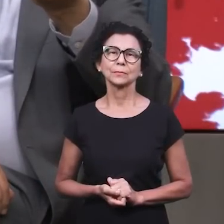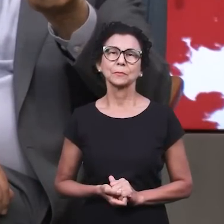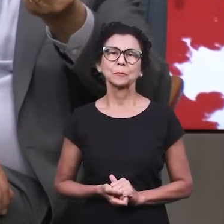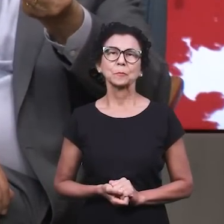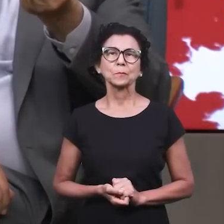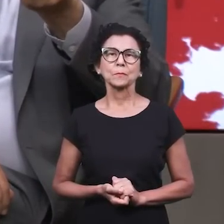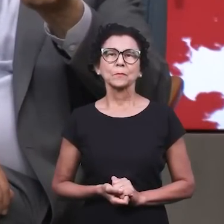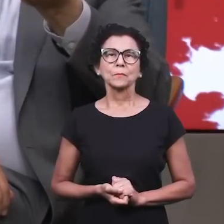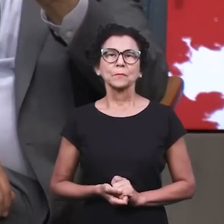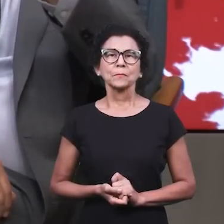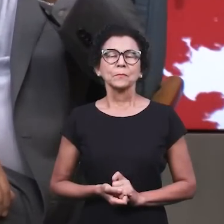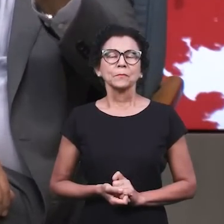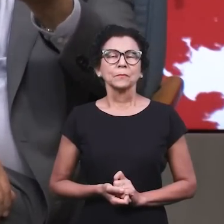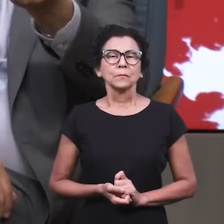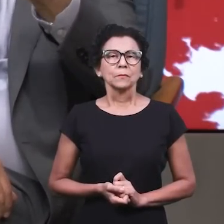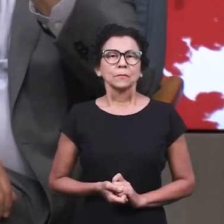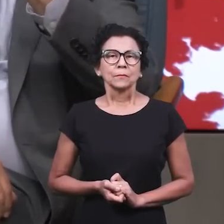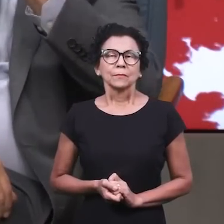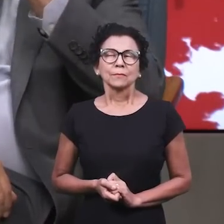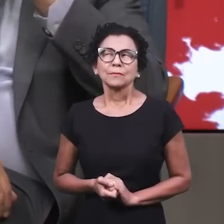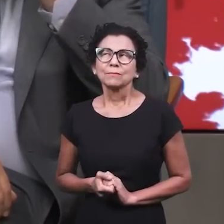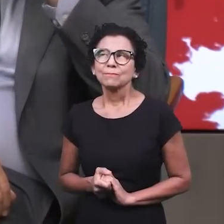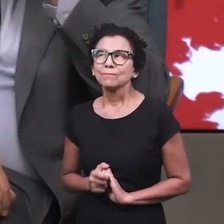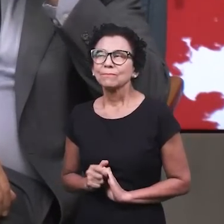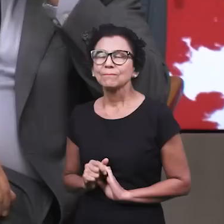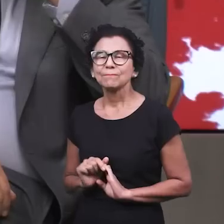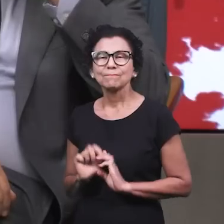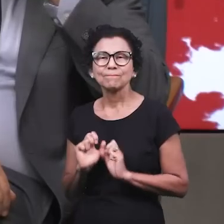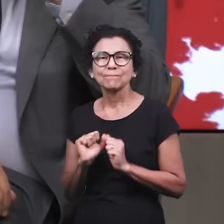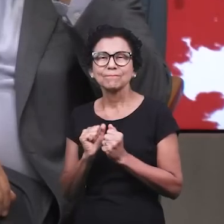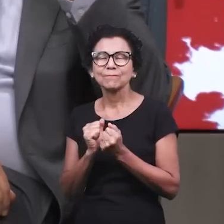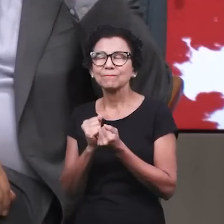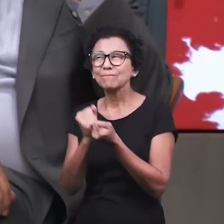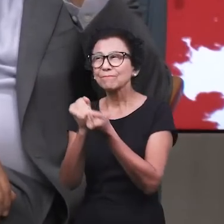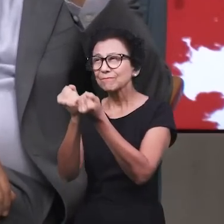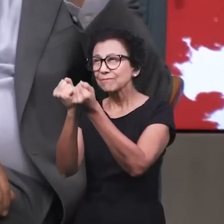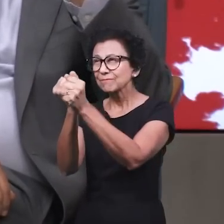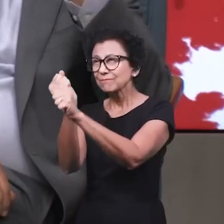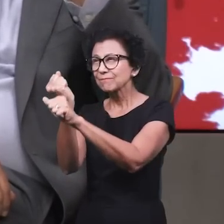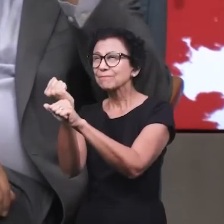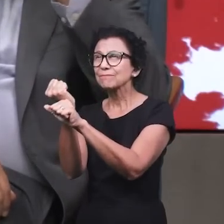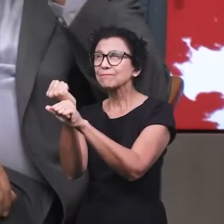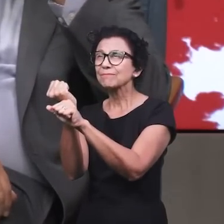de você mover a graça. Por quê?